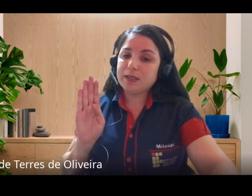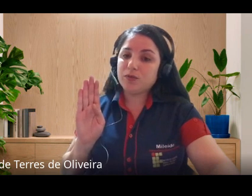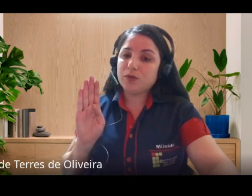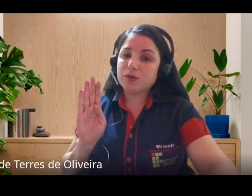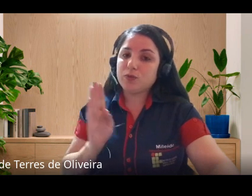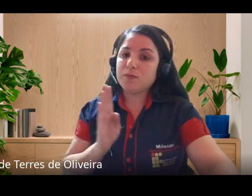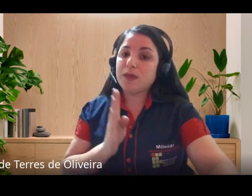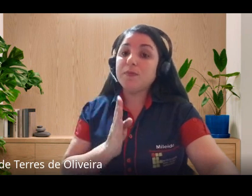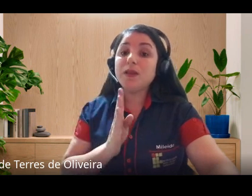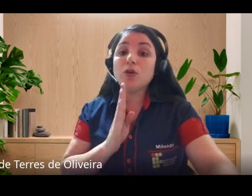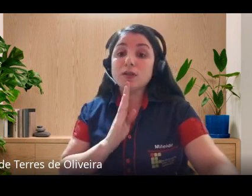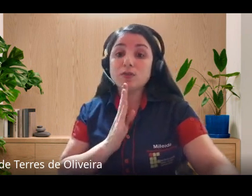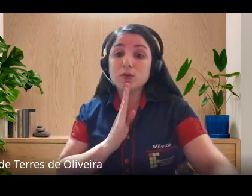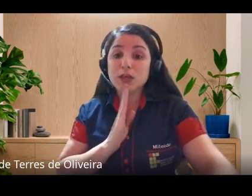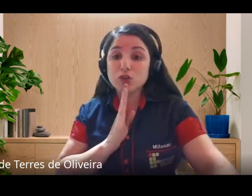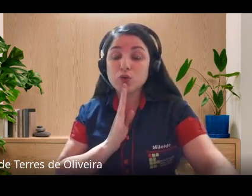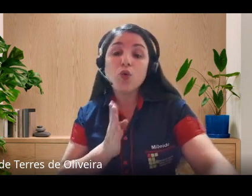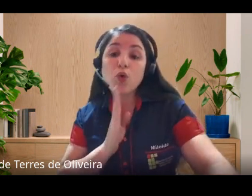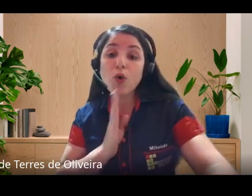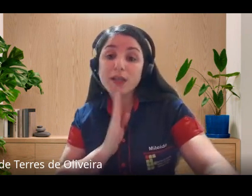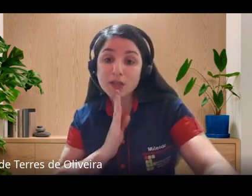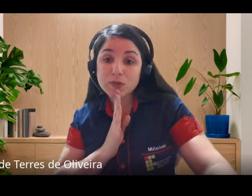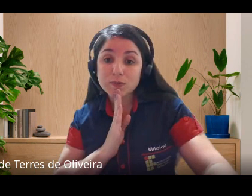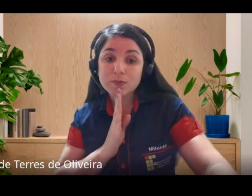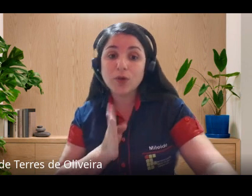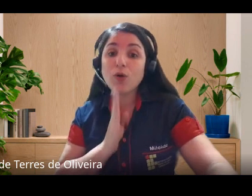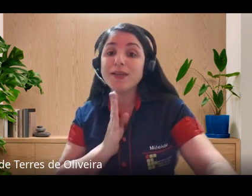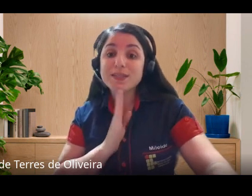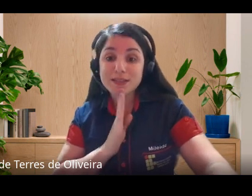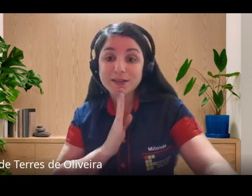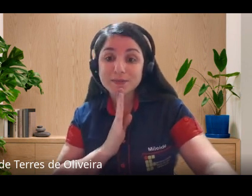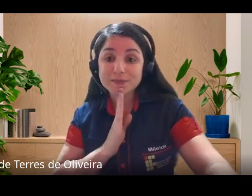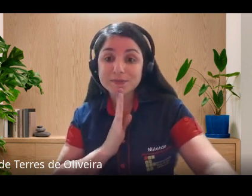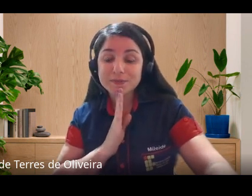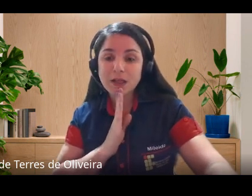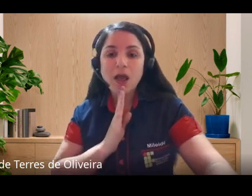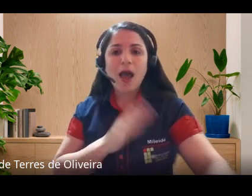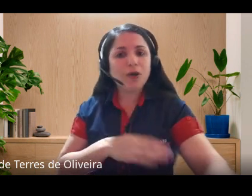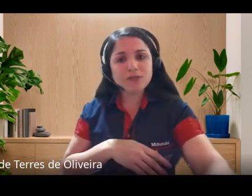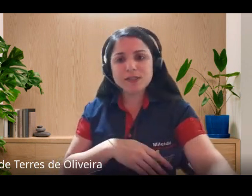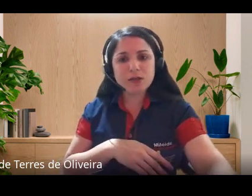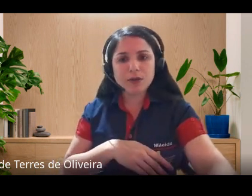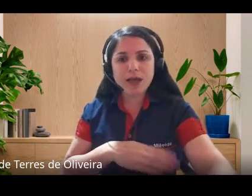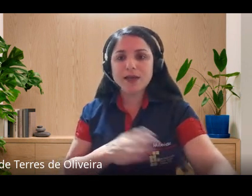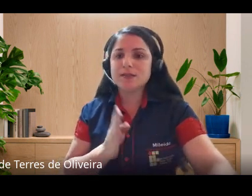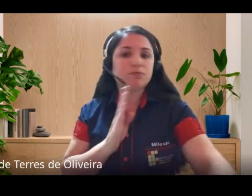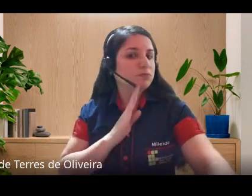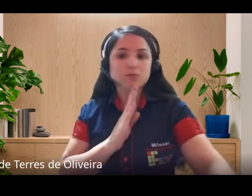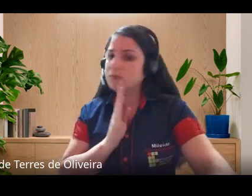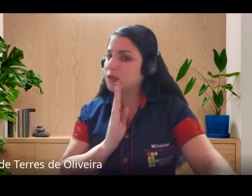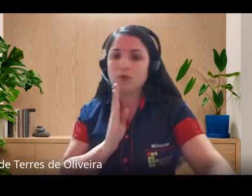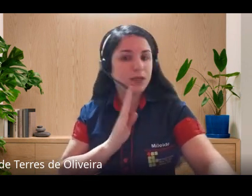que seria a configuração de mão em B, e encosta no seu queixo. Conheço, conhecer. Agora, se você não